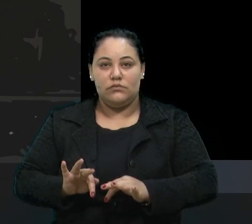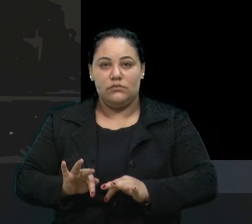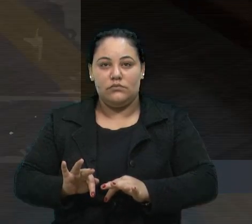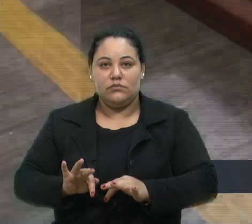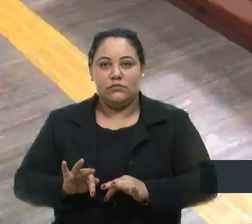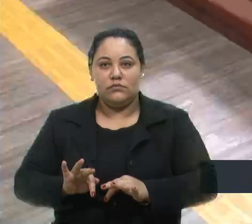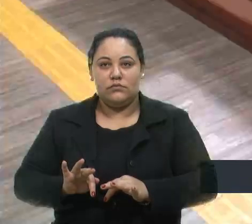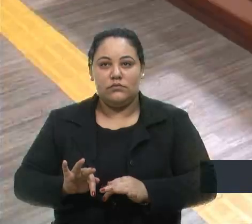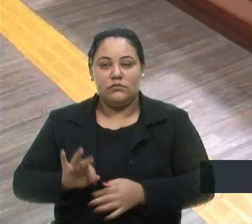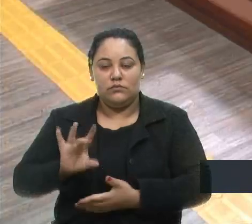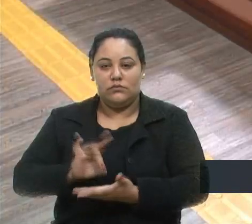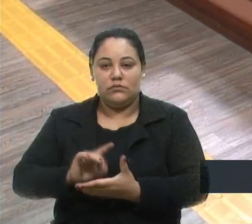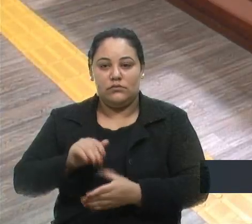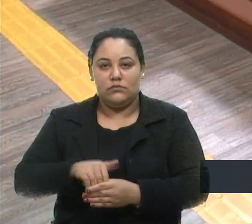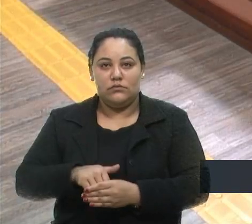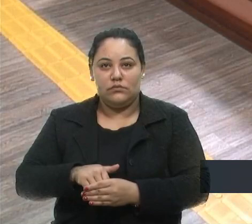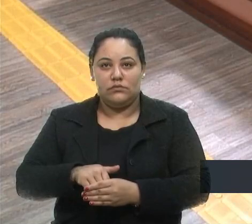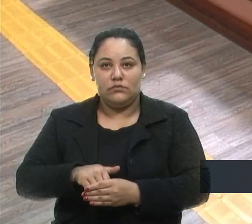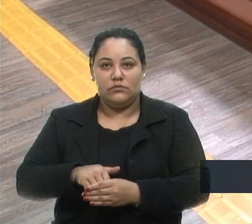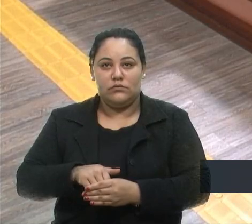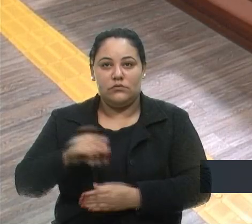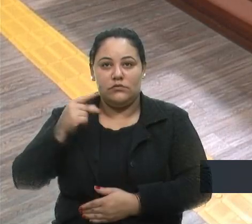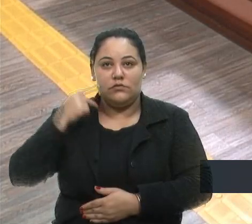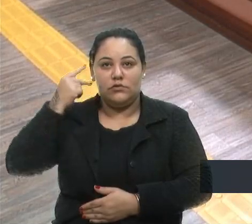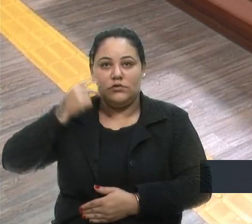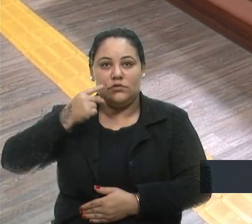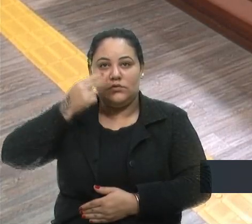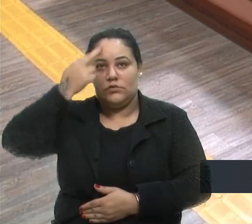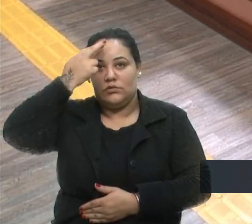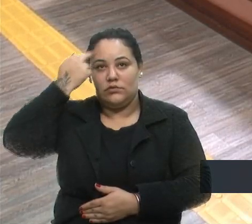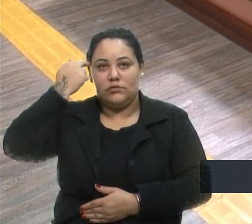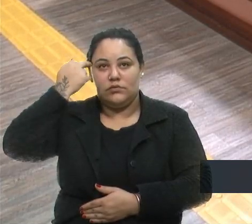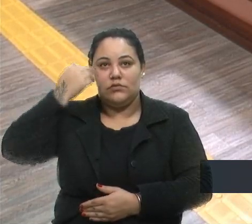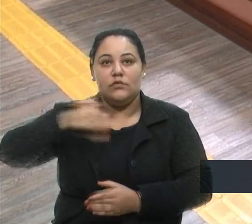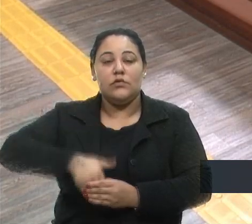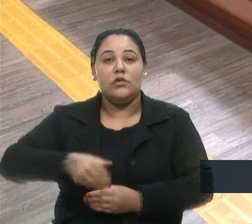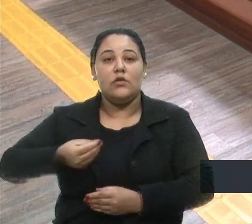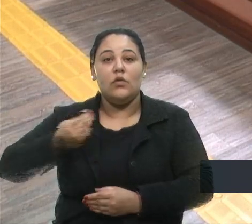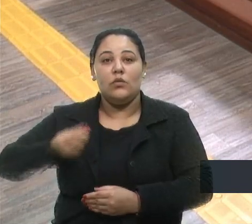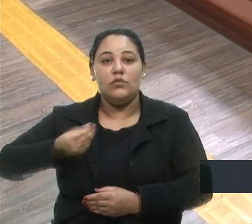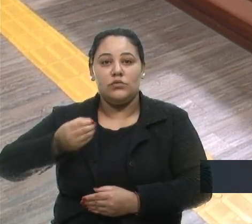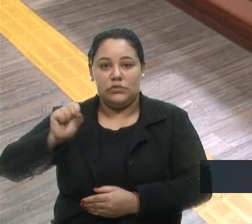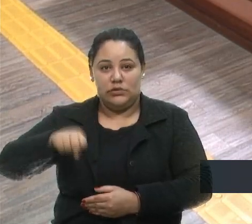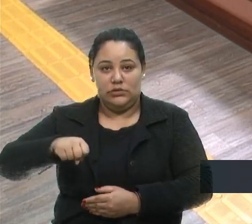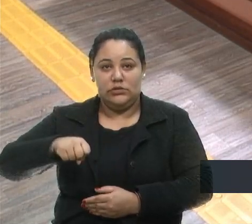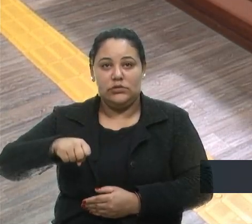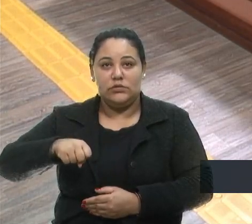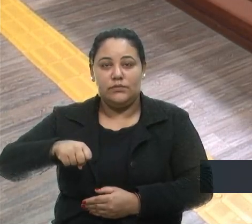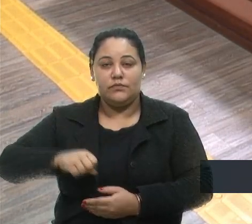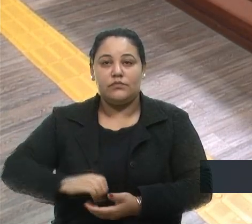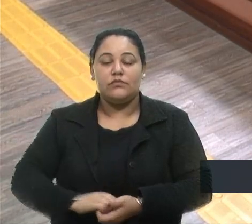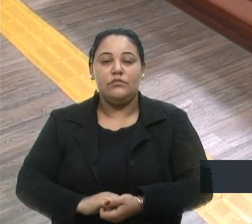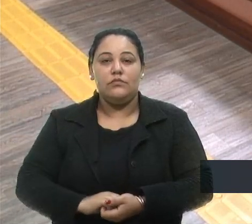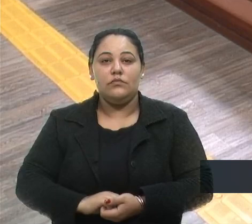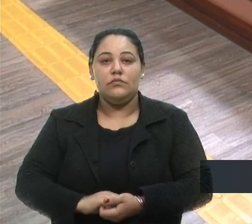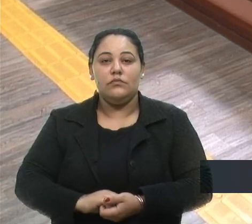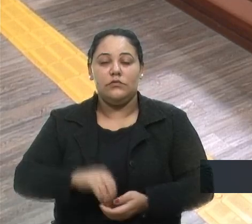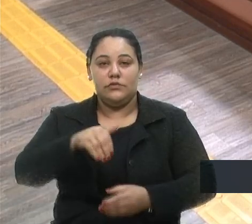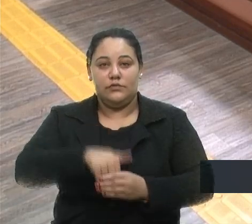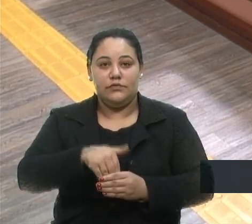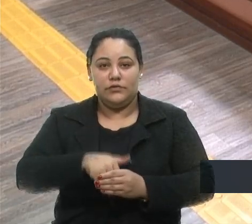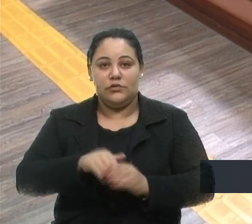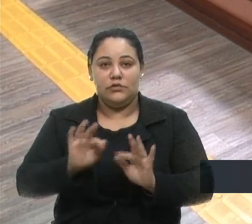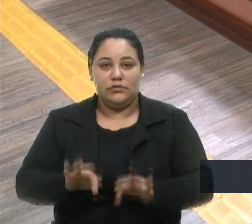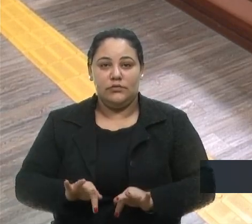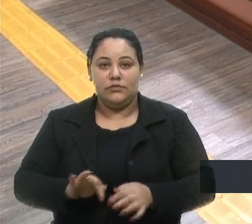Encerrado o registro dos votos. O vereador Rafael Bueno, como vota? Vota sim. Encerrado o registro dos votos,